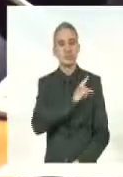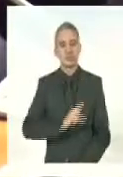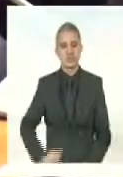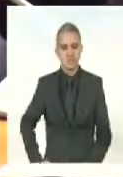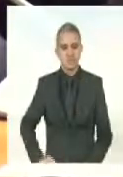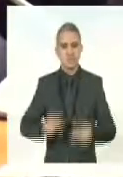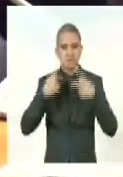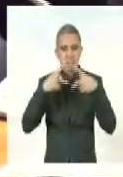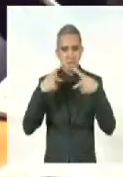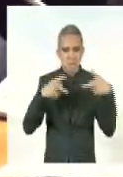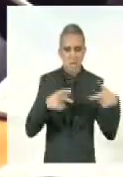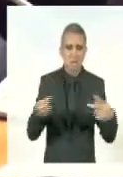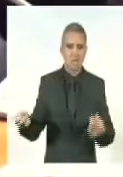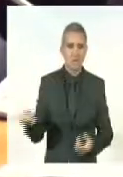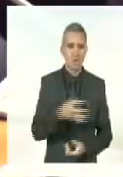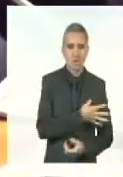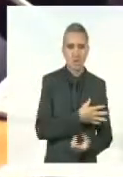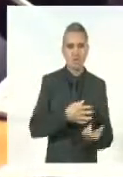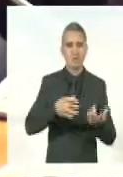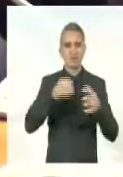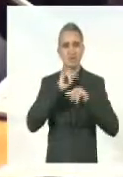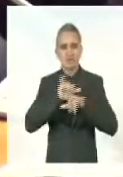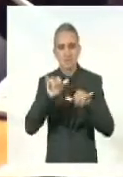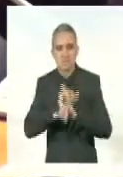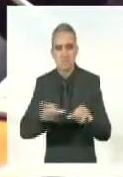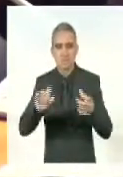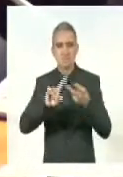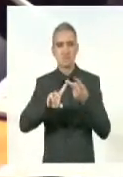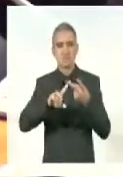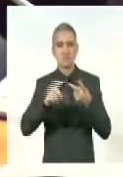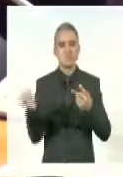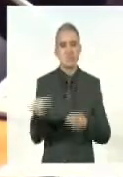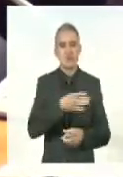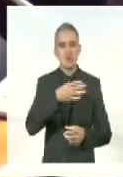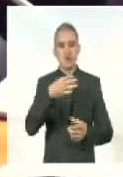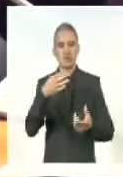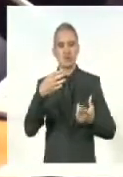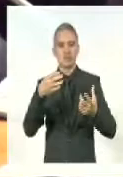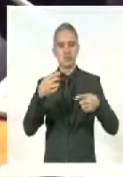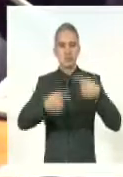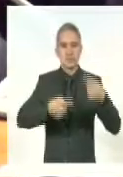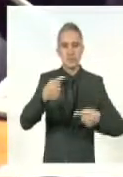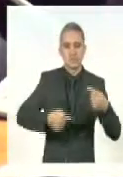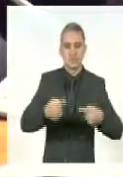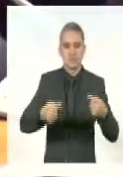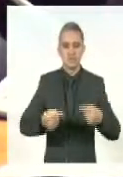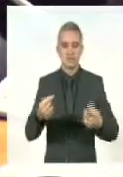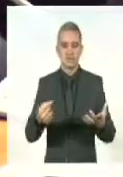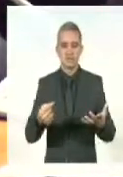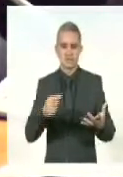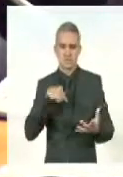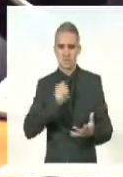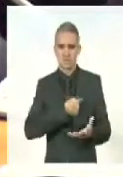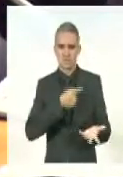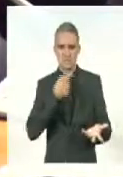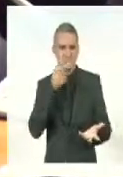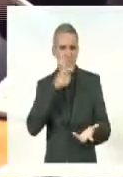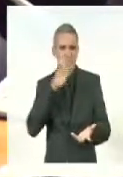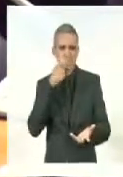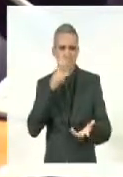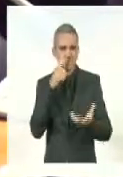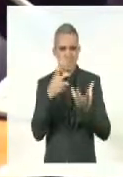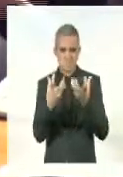transparência, pregando um novo jeito de fazer política, sequer nós conseguimos aprovar um pedido